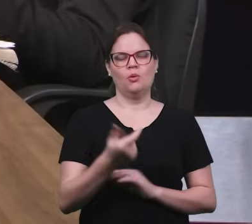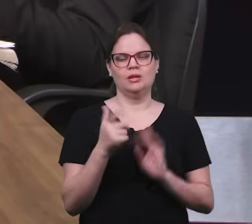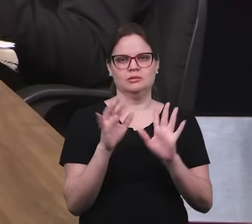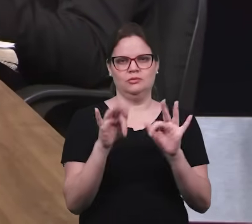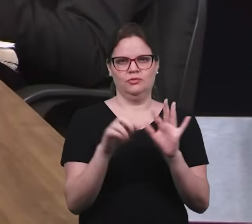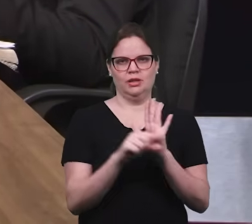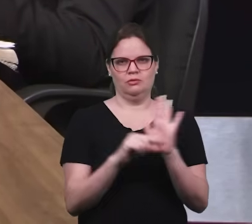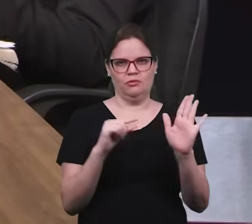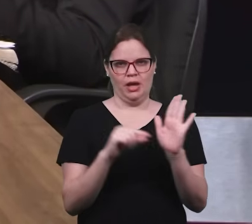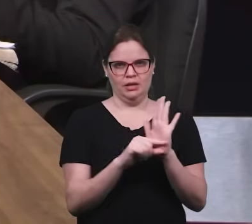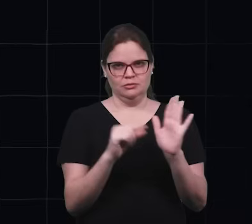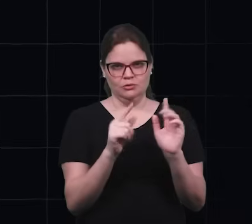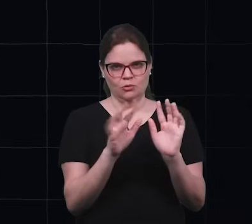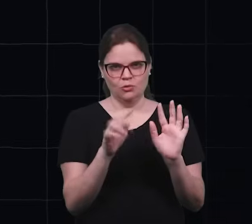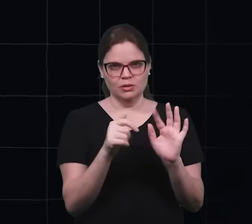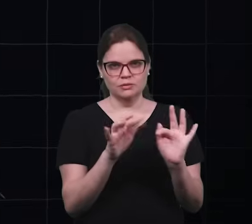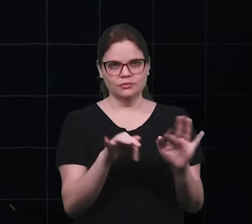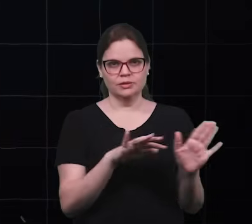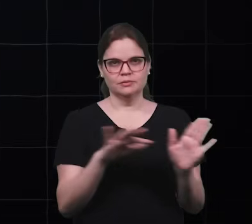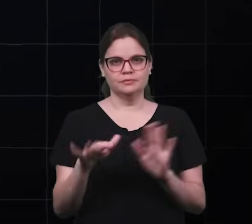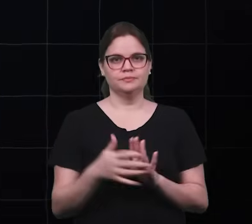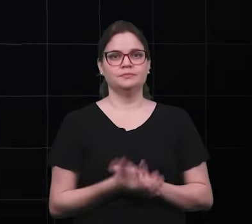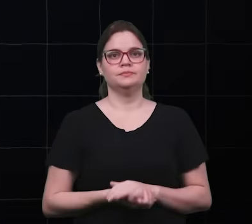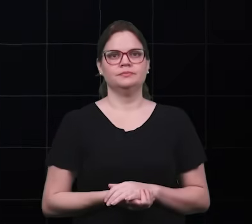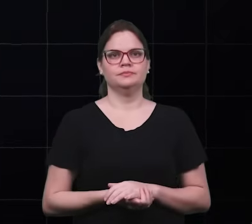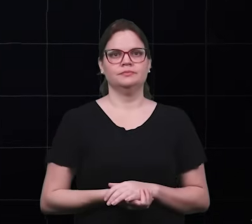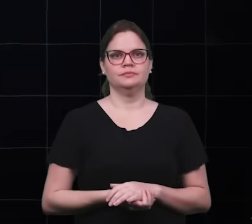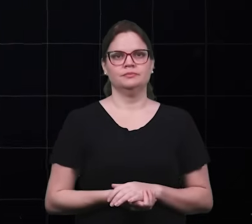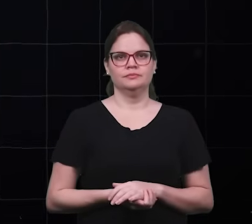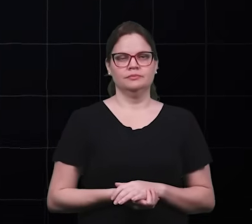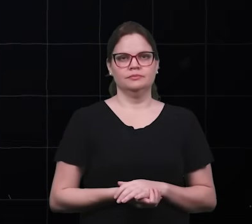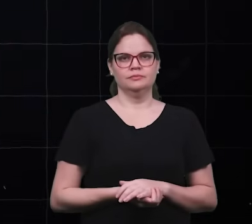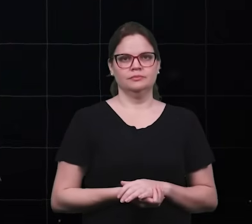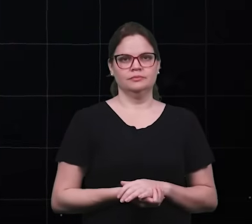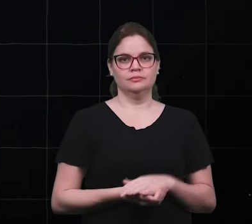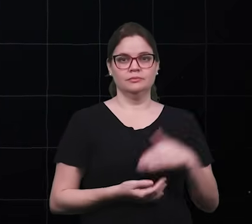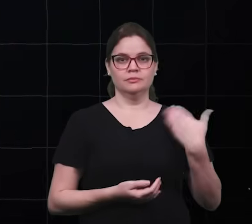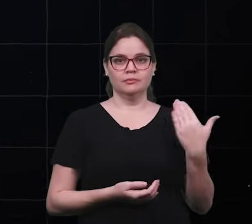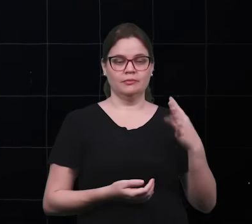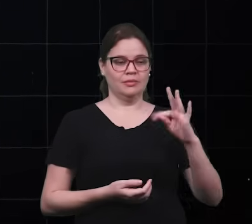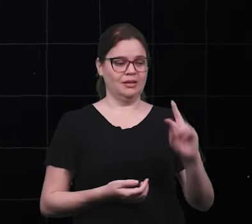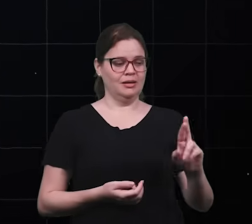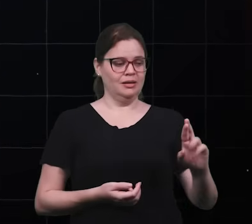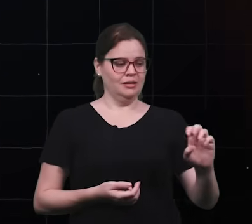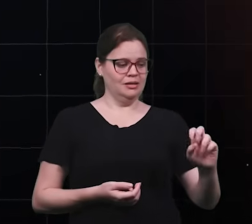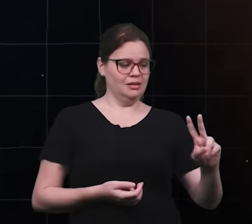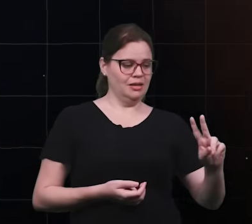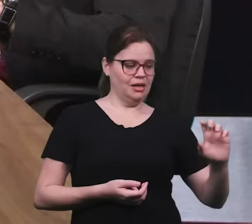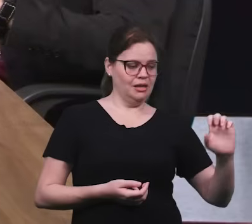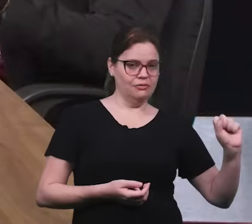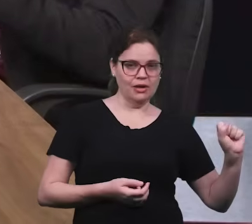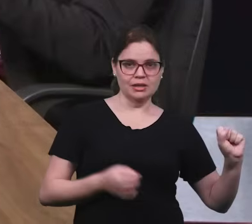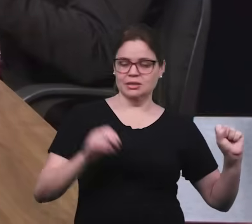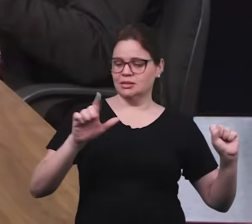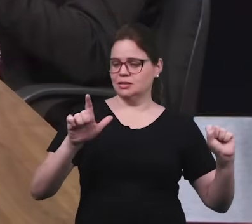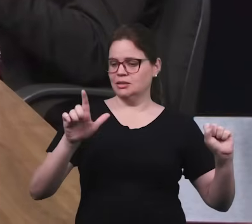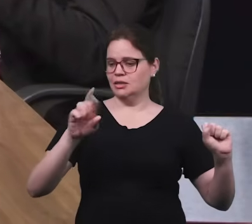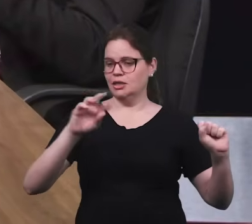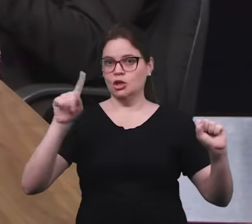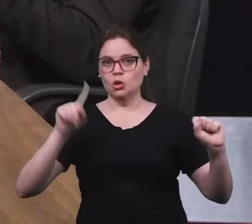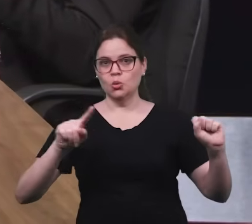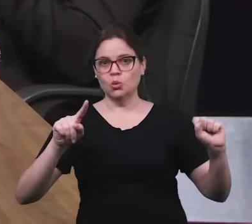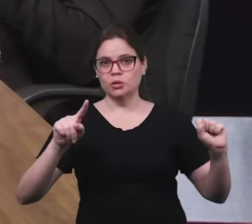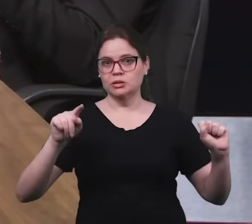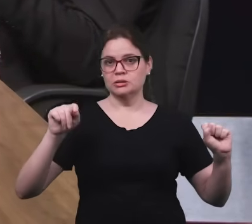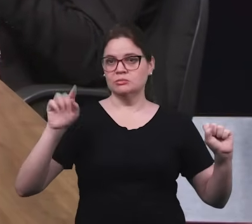versículo, que diz assim, as trevas e a luz são para ti a mesma coisa. Então o salmista